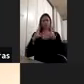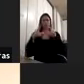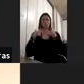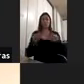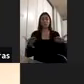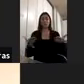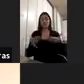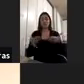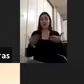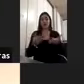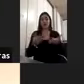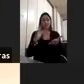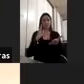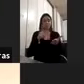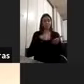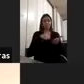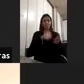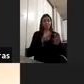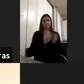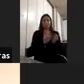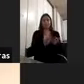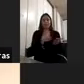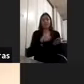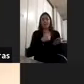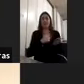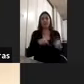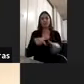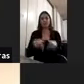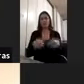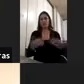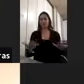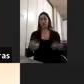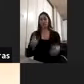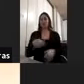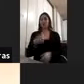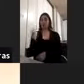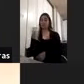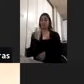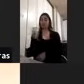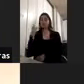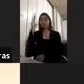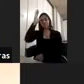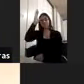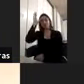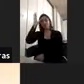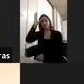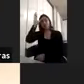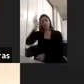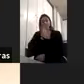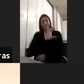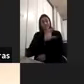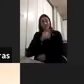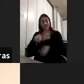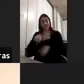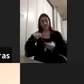na rua por causa da redução que vocês fizeram. Então, assim, é muito importante, gente, nós não cair nesse joguinho da empresa de